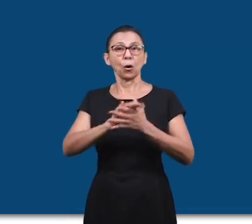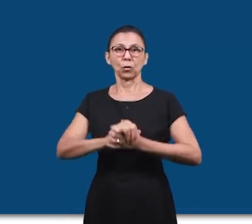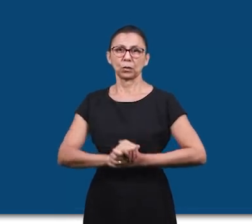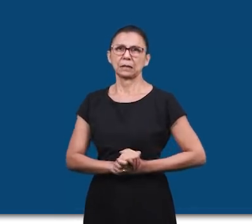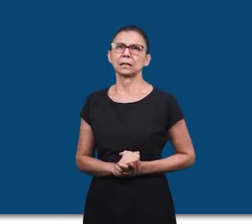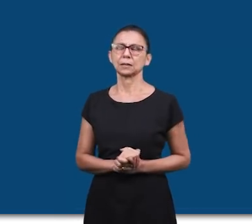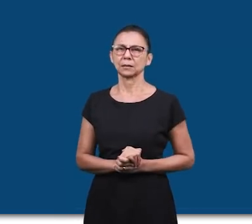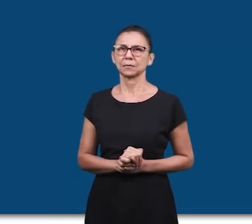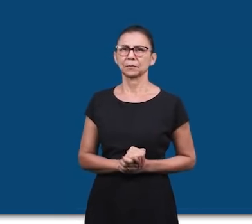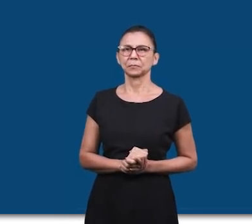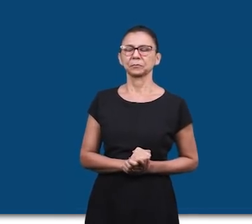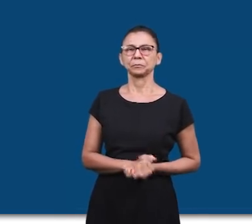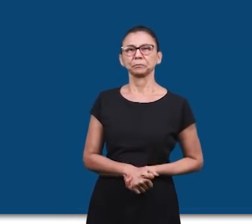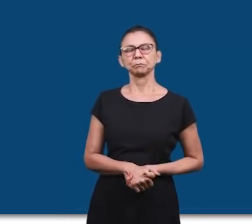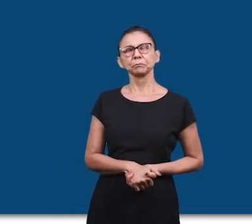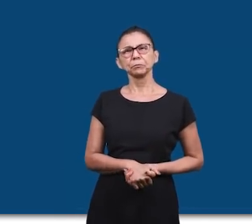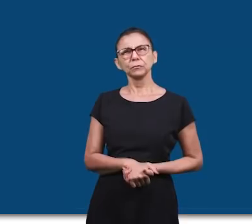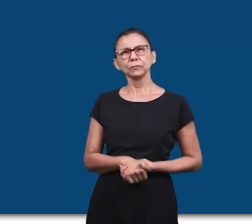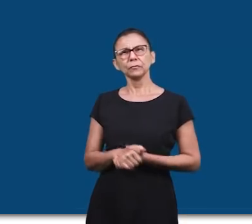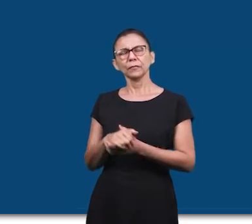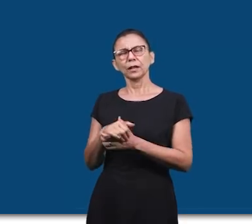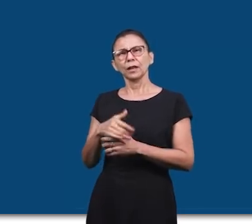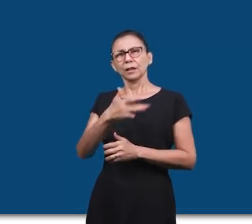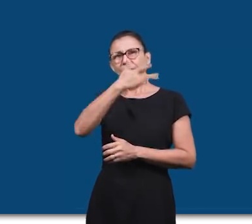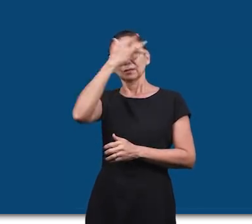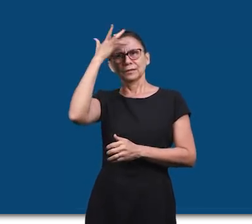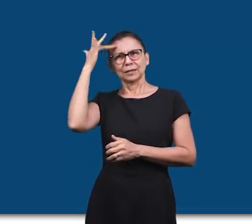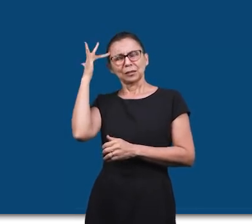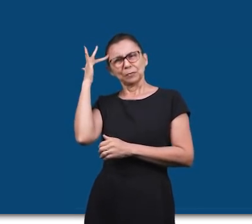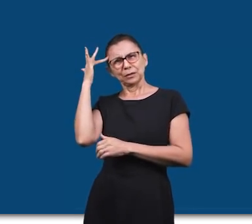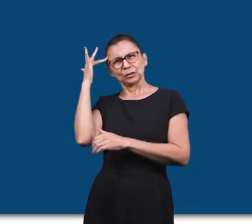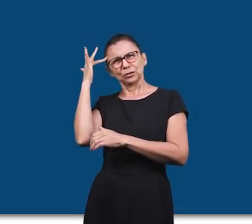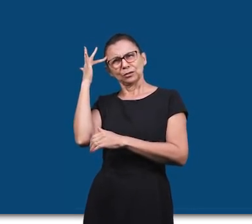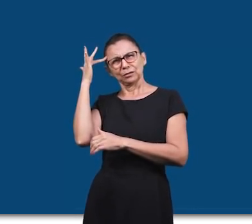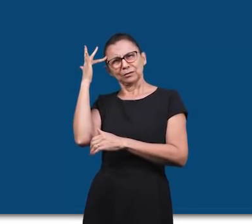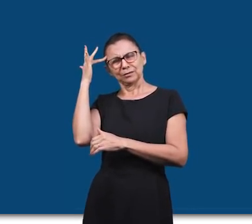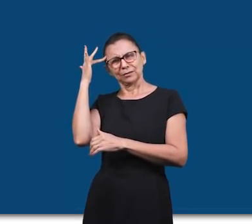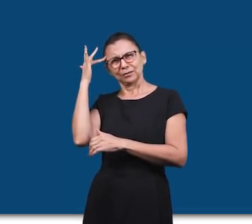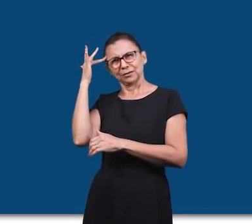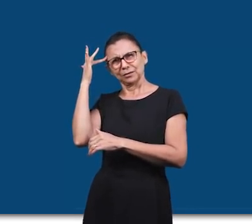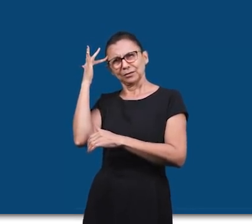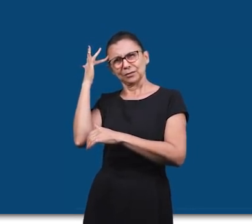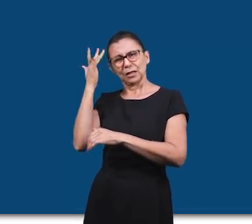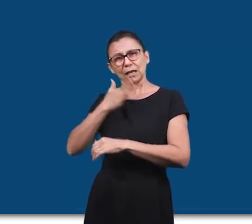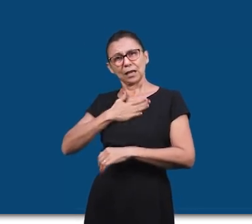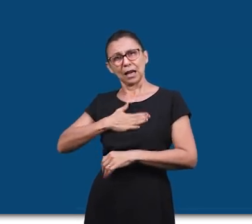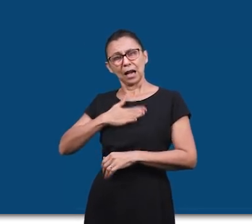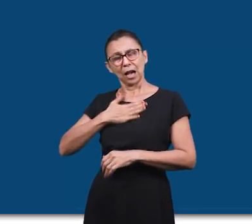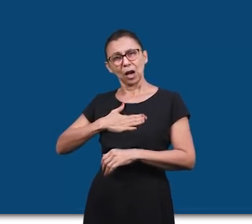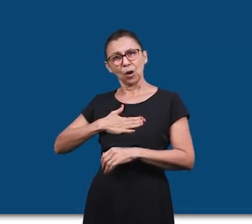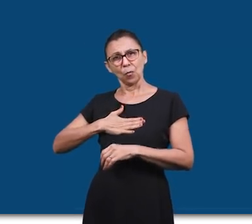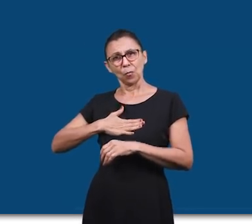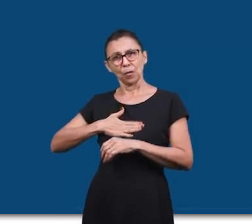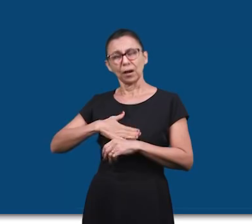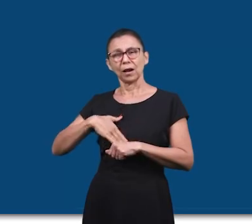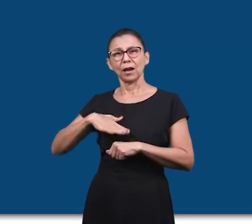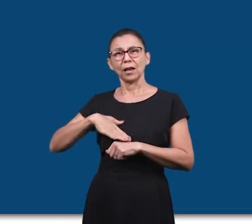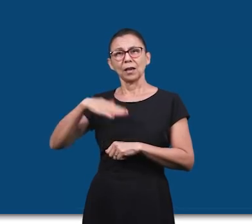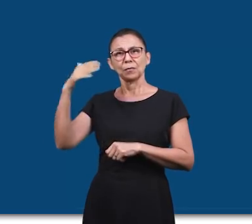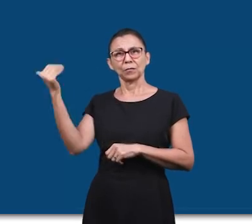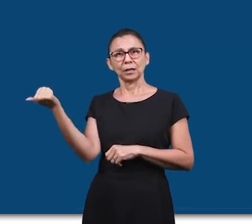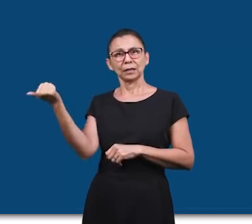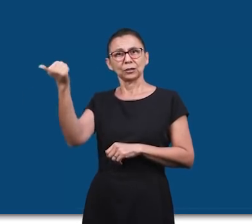é o longânimo do que o valente, e o que governa o seu espírito do que o que toma